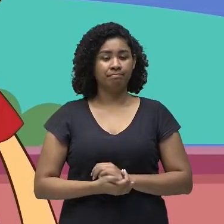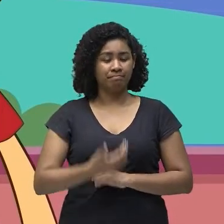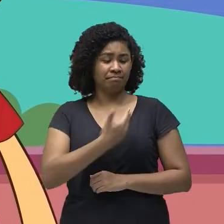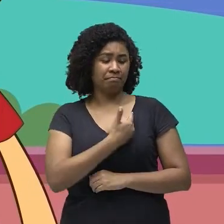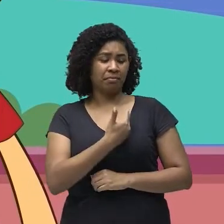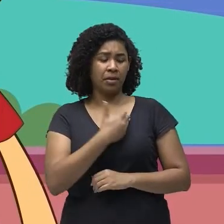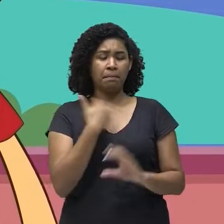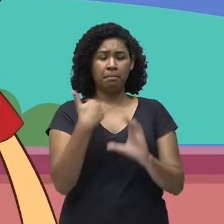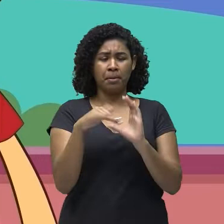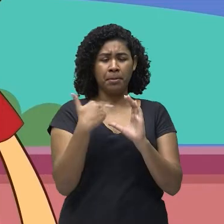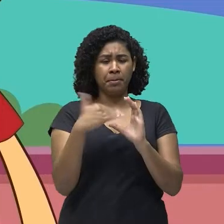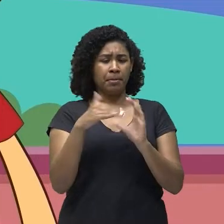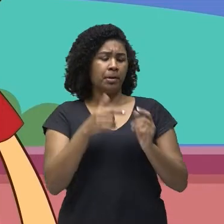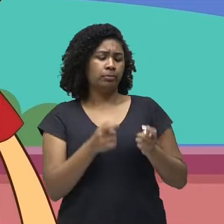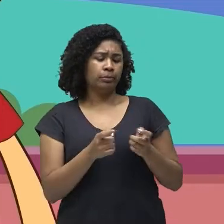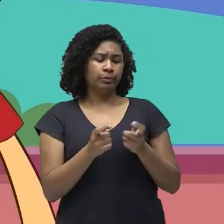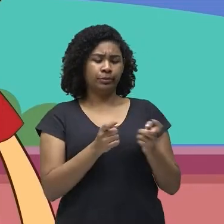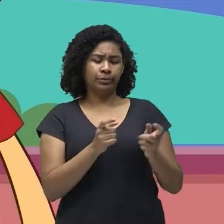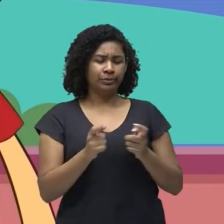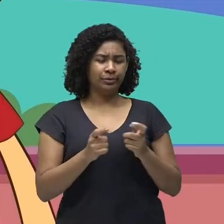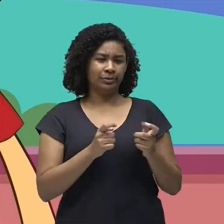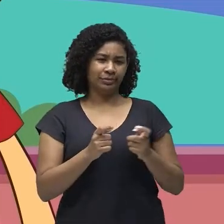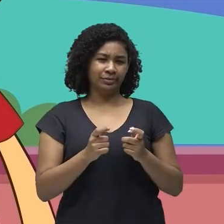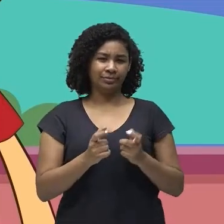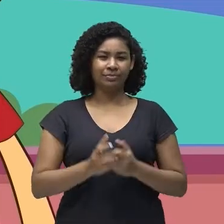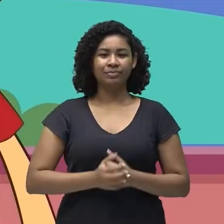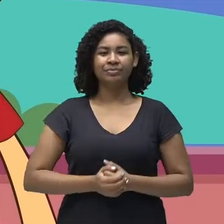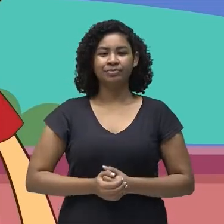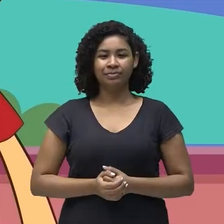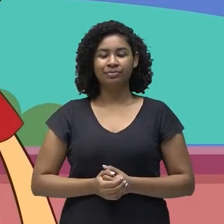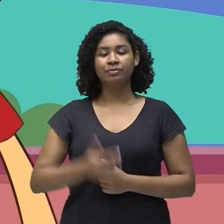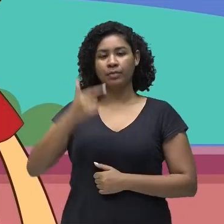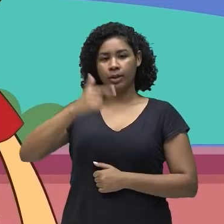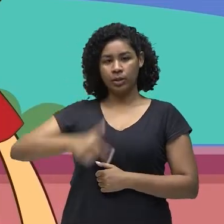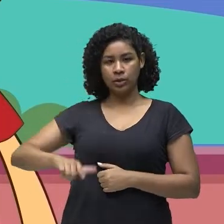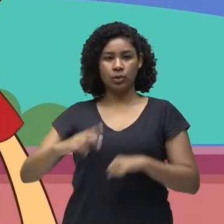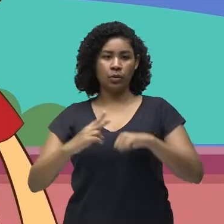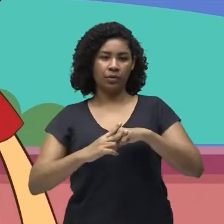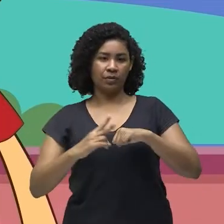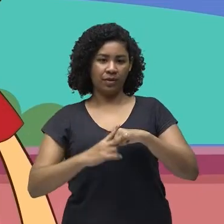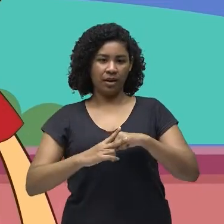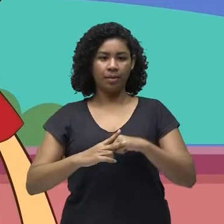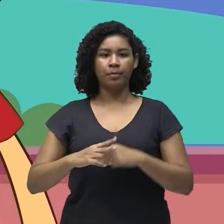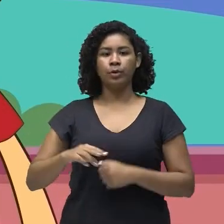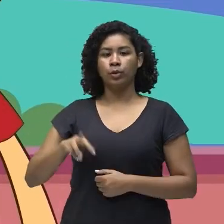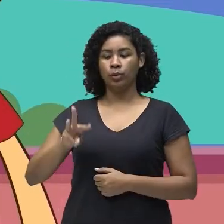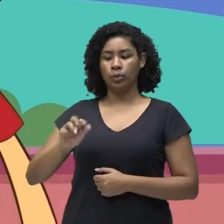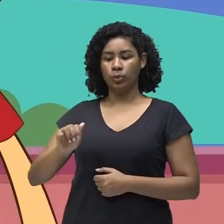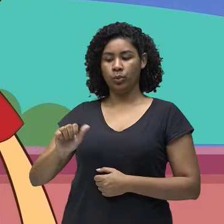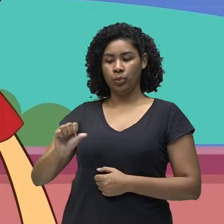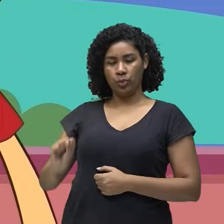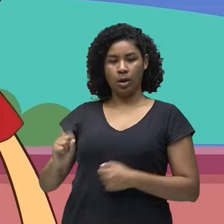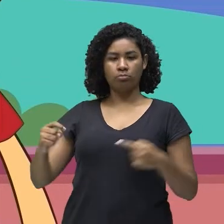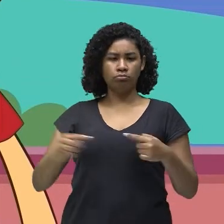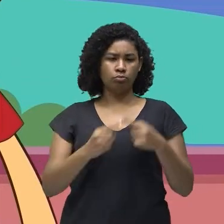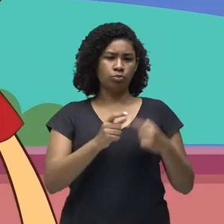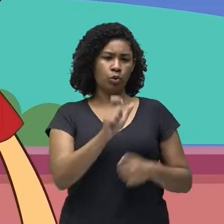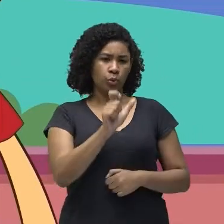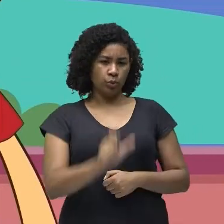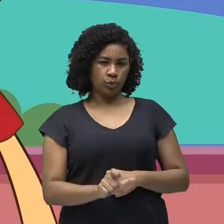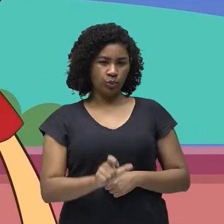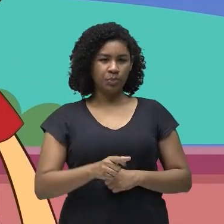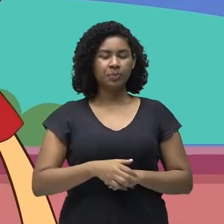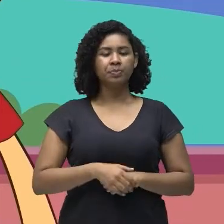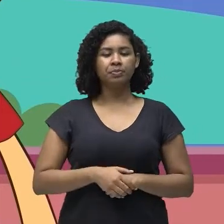alguns amigos. Então, novamente, nós temos aí o verbo to be, was, né, concordando com o sujeito I. Depois